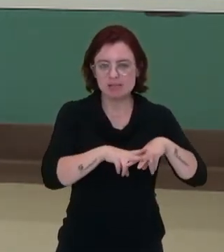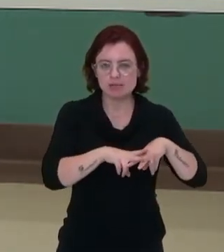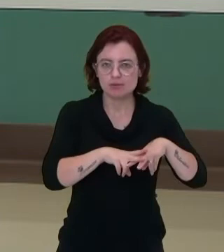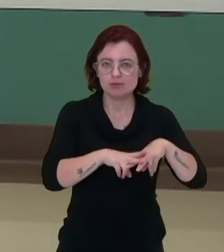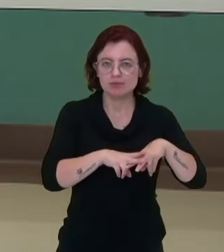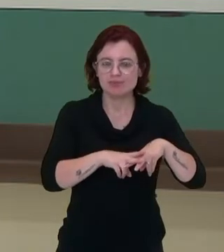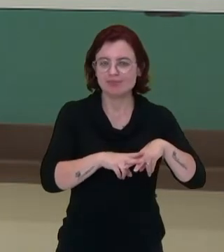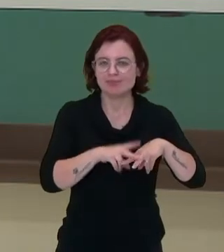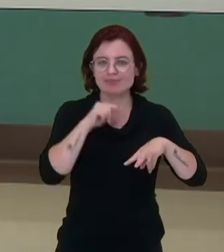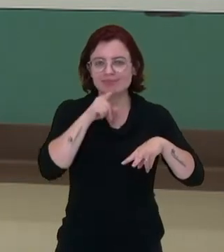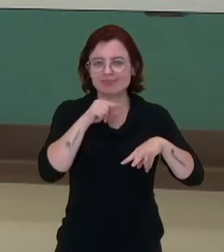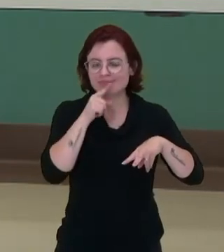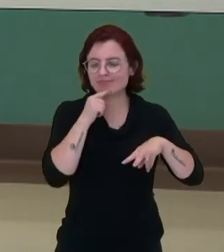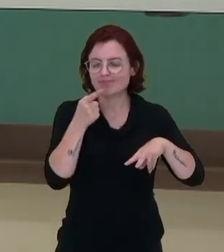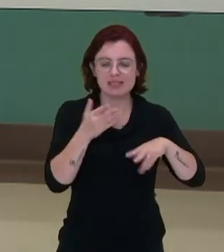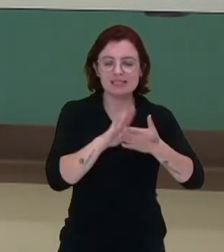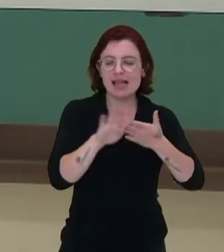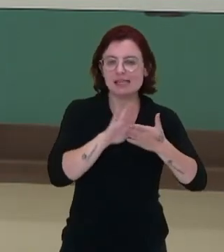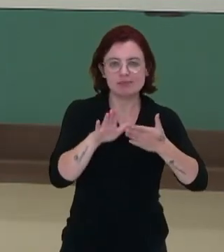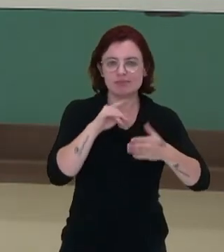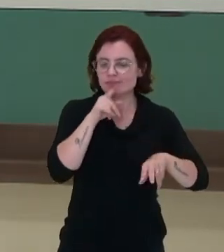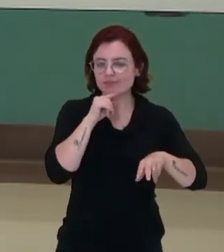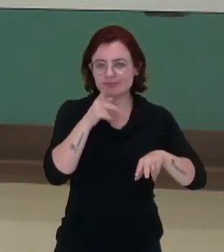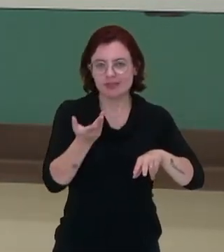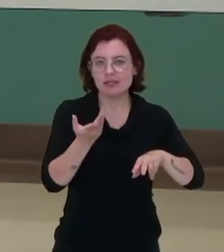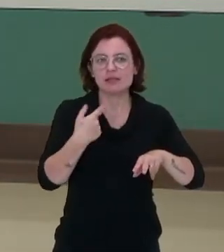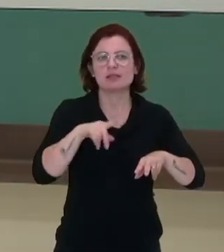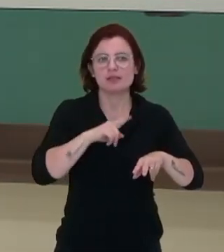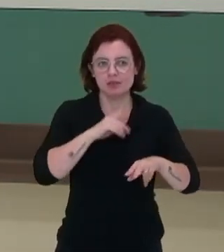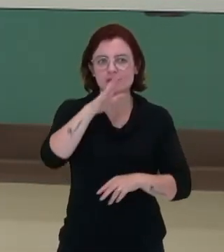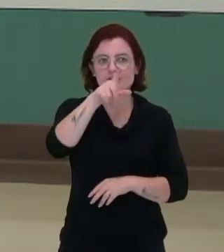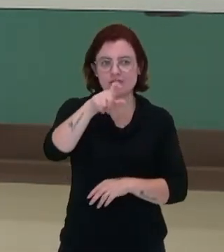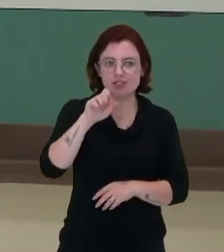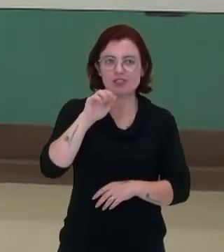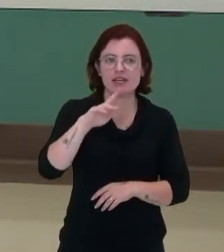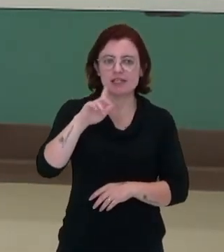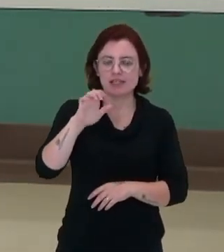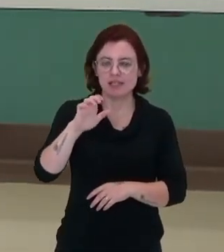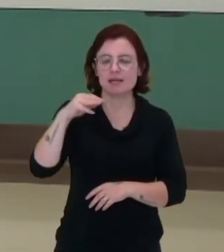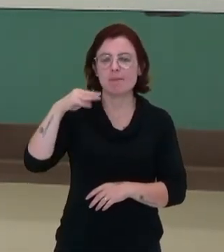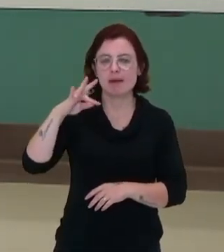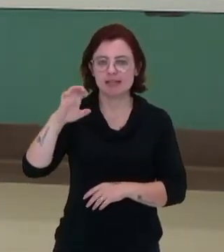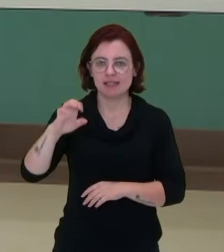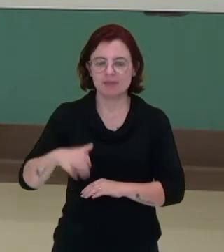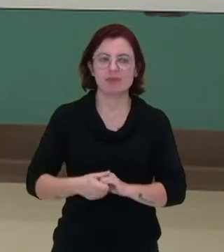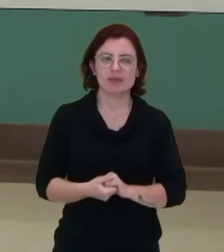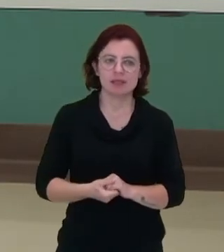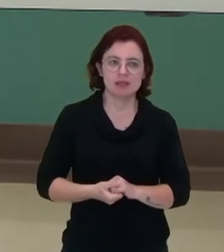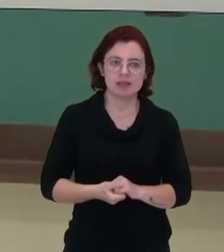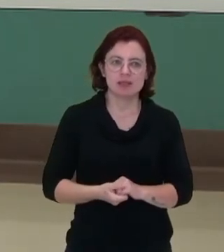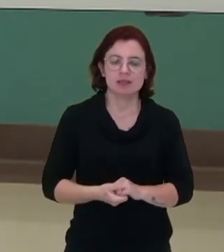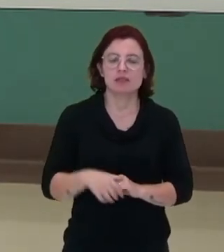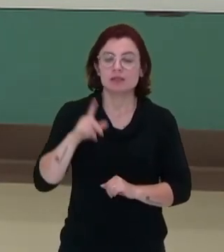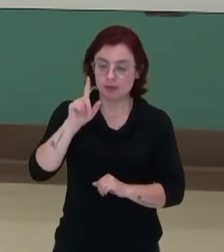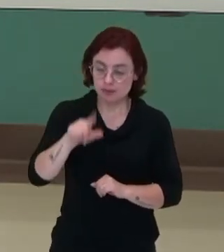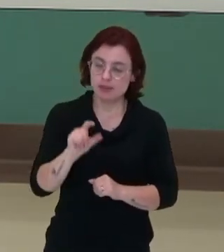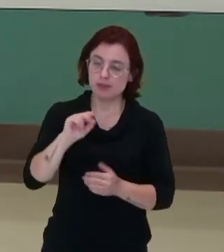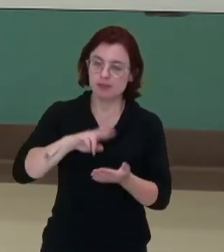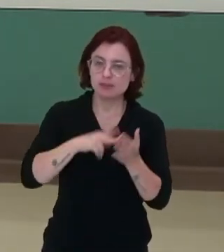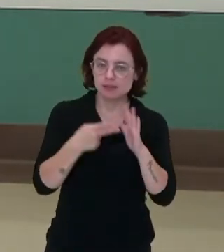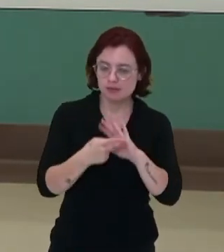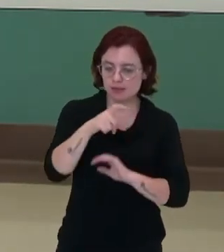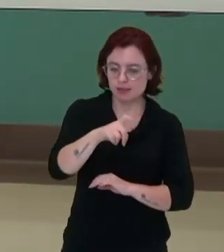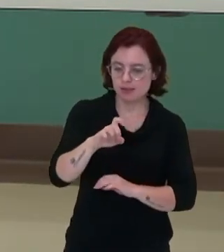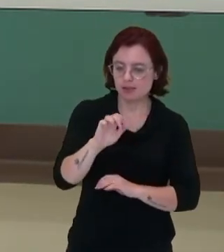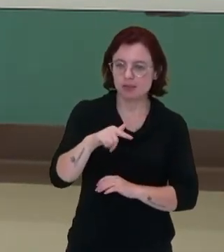está sem saída. Então a gente tem um xeque-mate. É isso que é o xeque-mate.